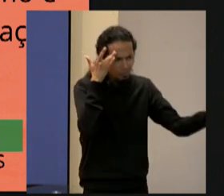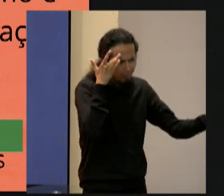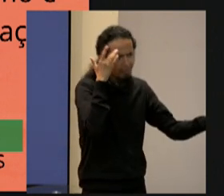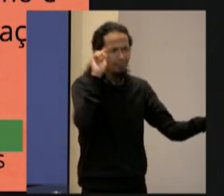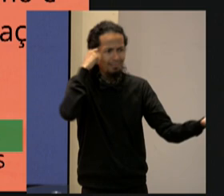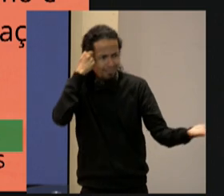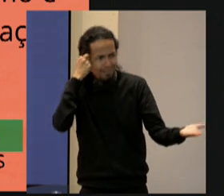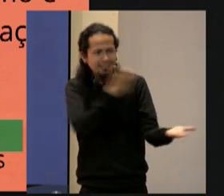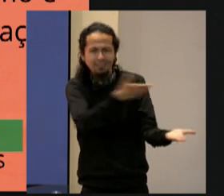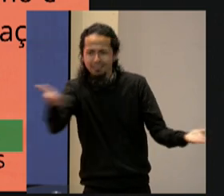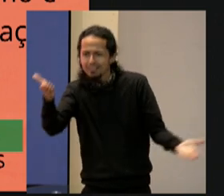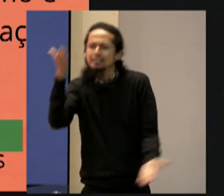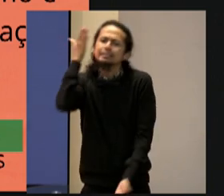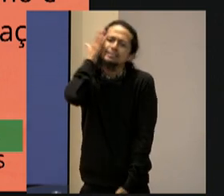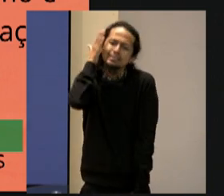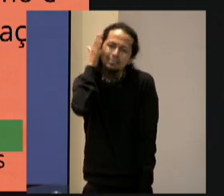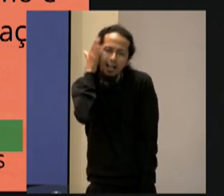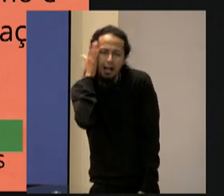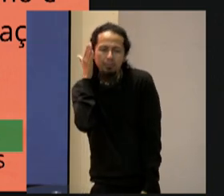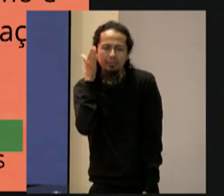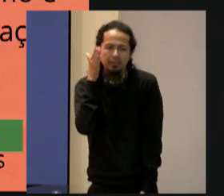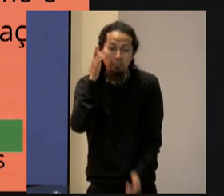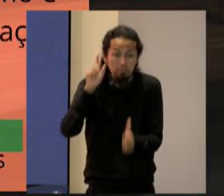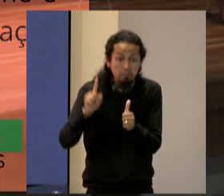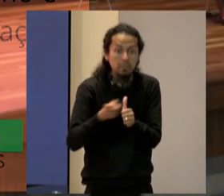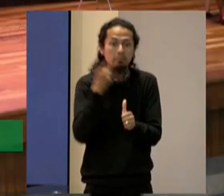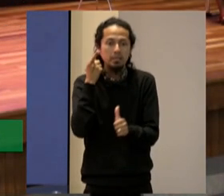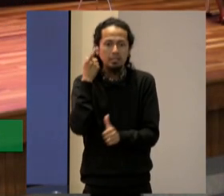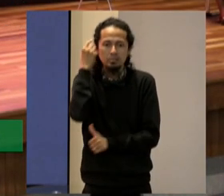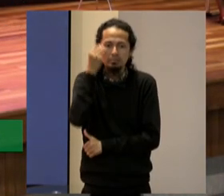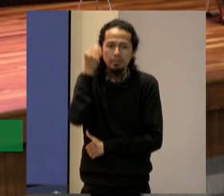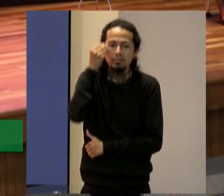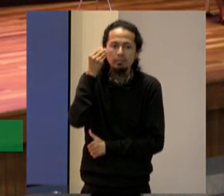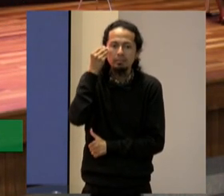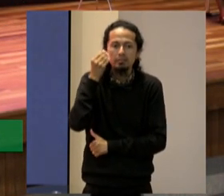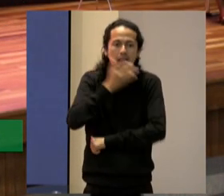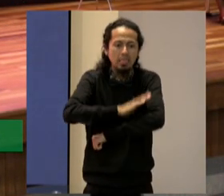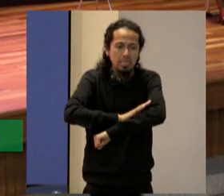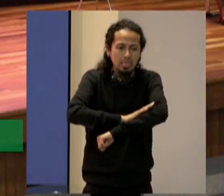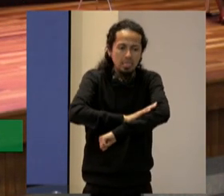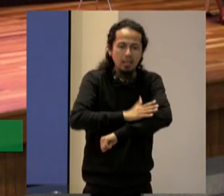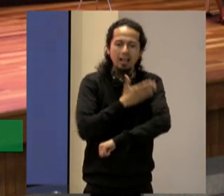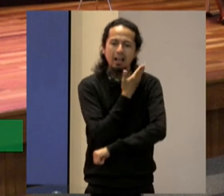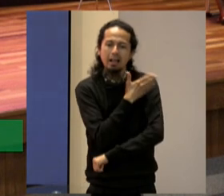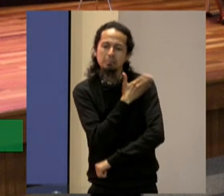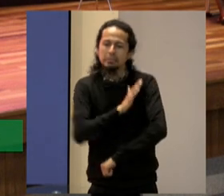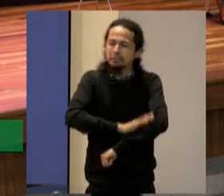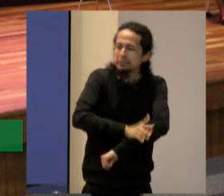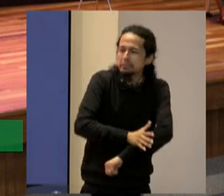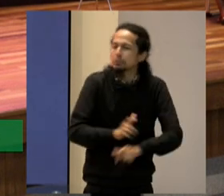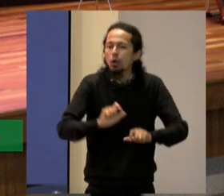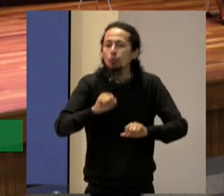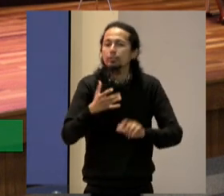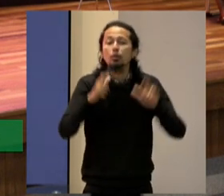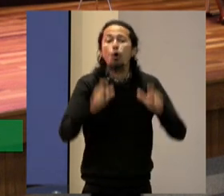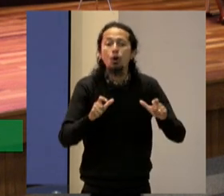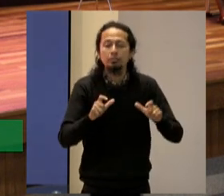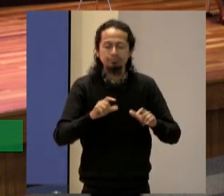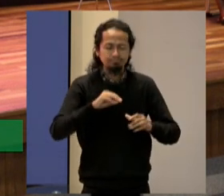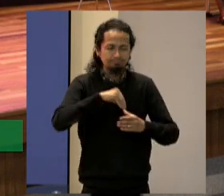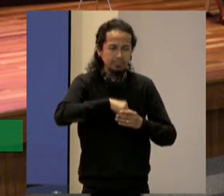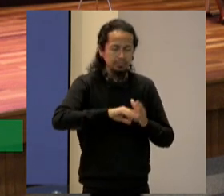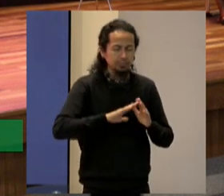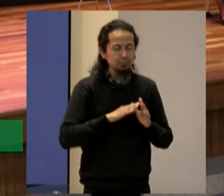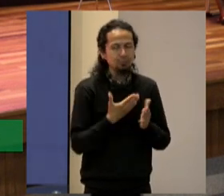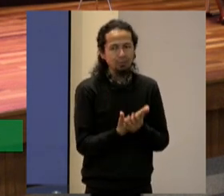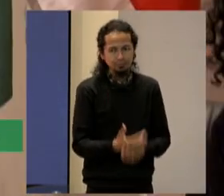primeiras experiências racistas foi na escola, né? Então, a gente não é não falando sobre